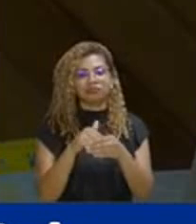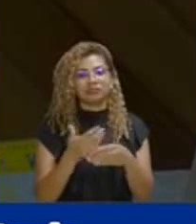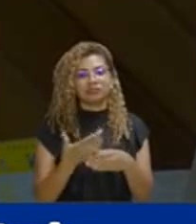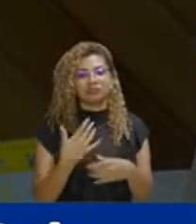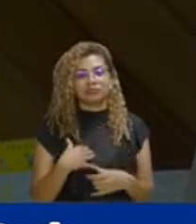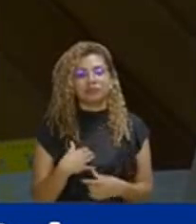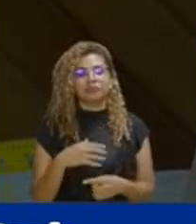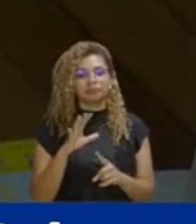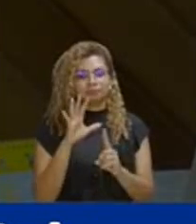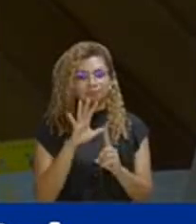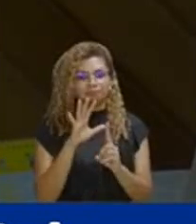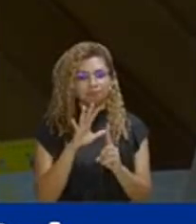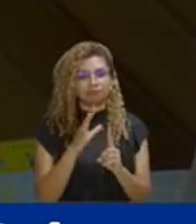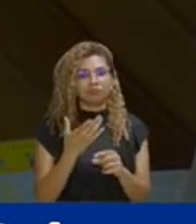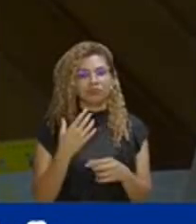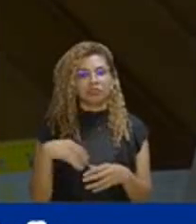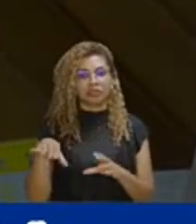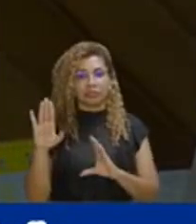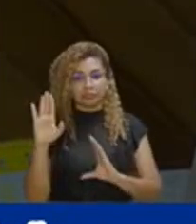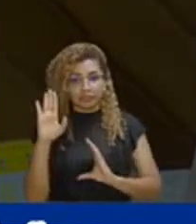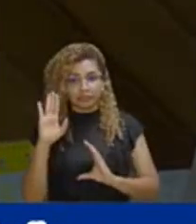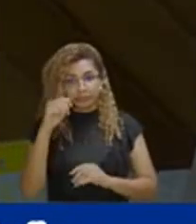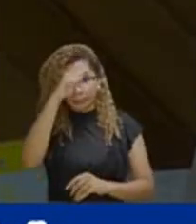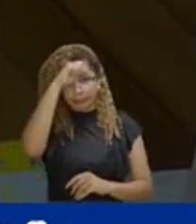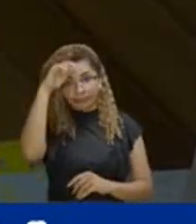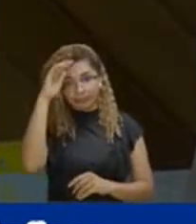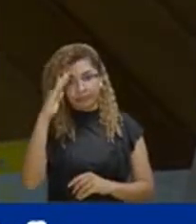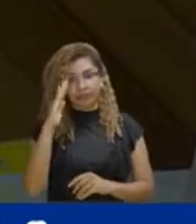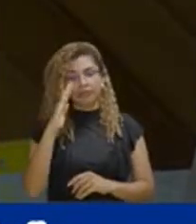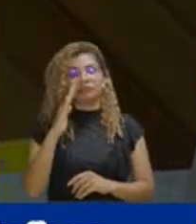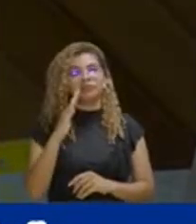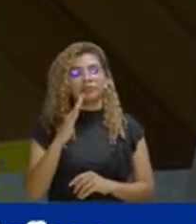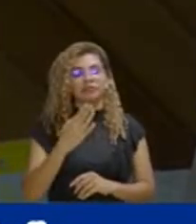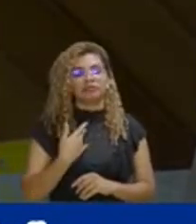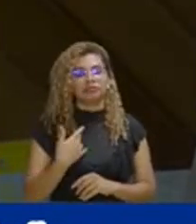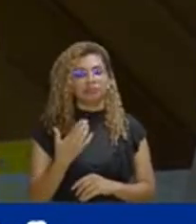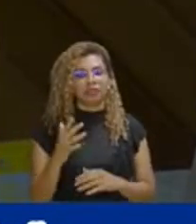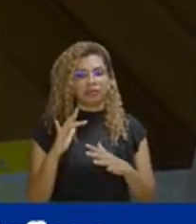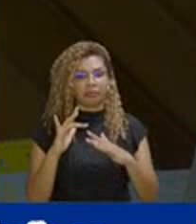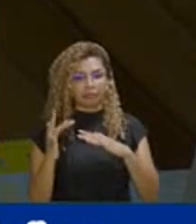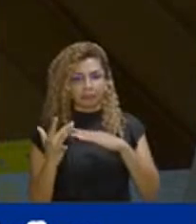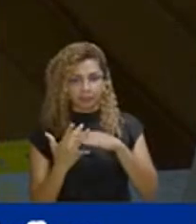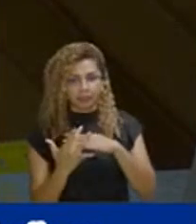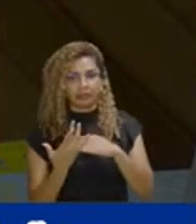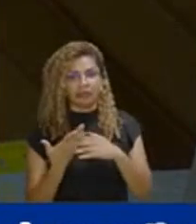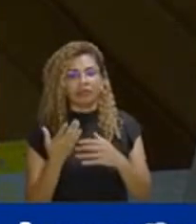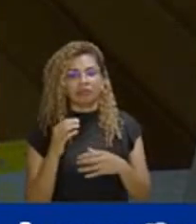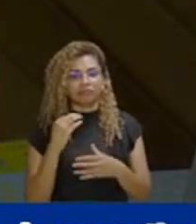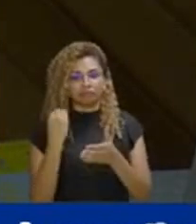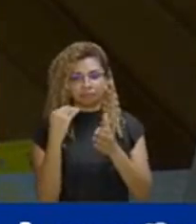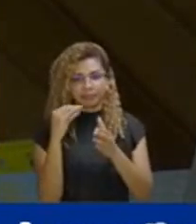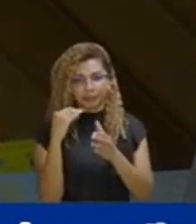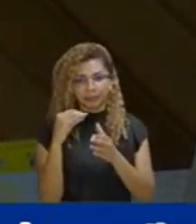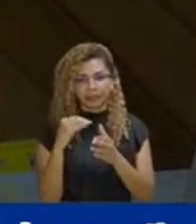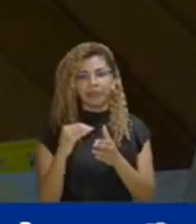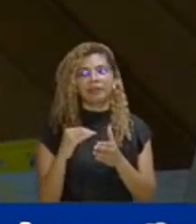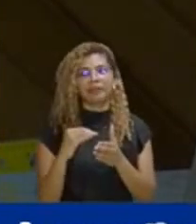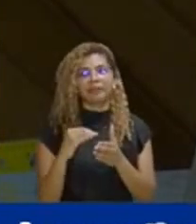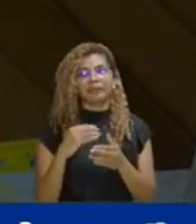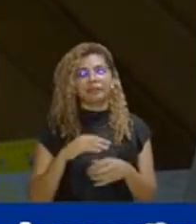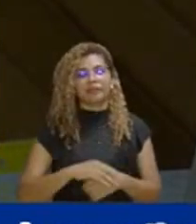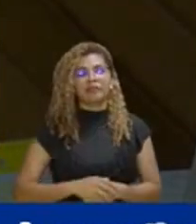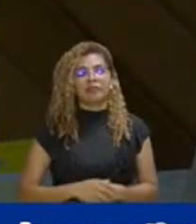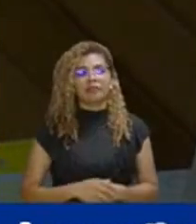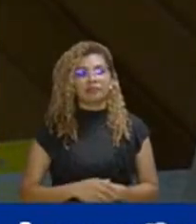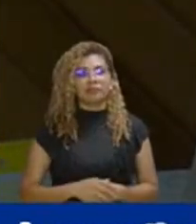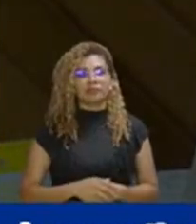candidatura majoritária, ainda que efetuada em redes sociais e em postagens distintas, implica violação ao disposto nesse parágrafo,